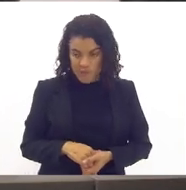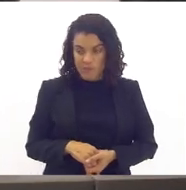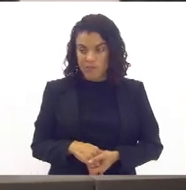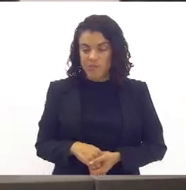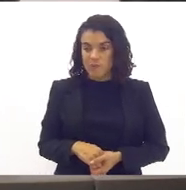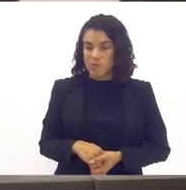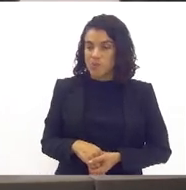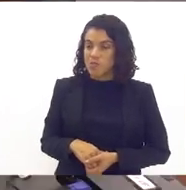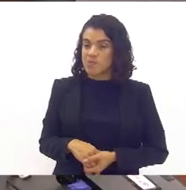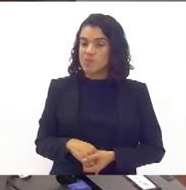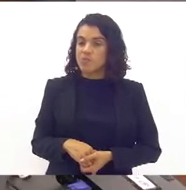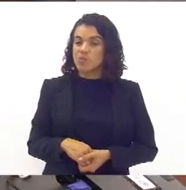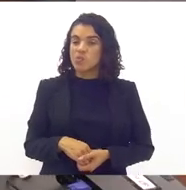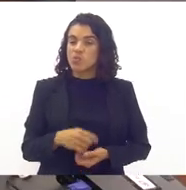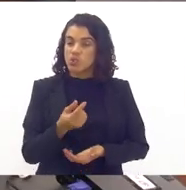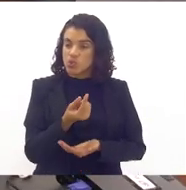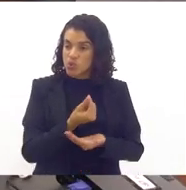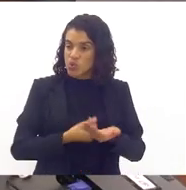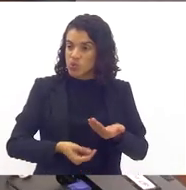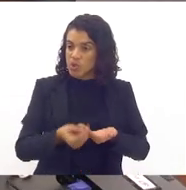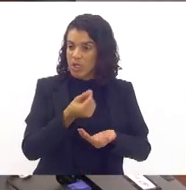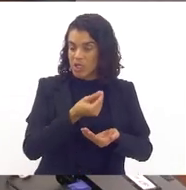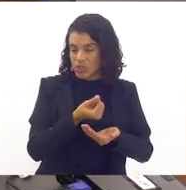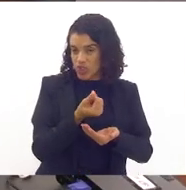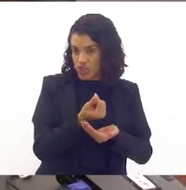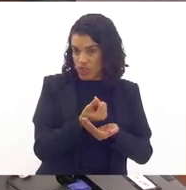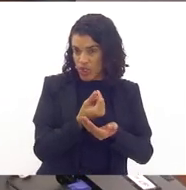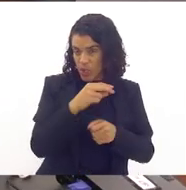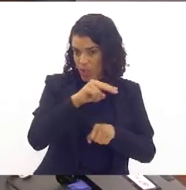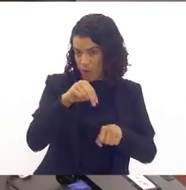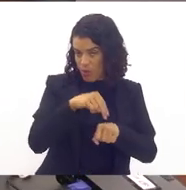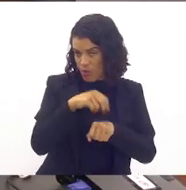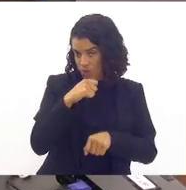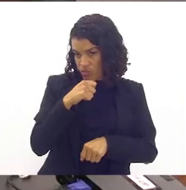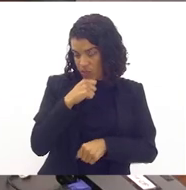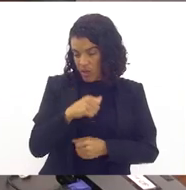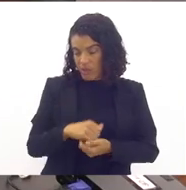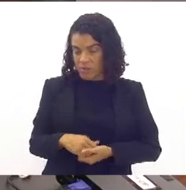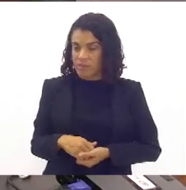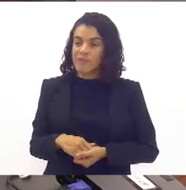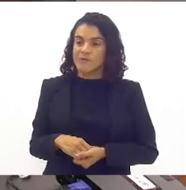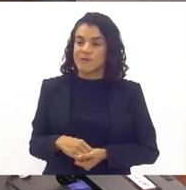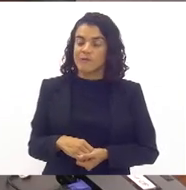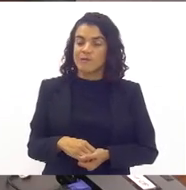Do Tesouro não tem ainda, né? Do Caixa... Ainda não, né?